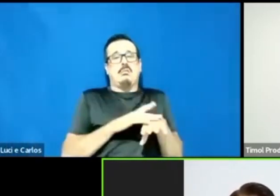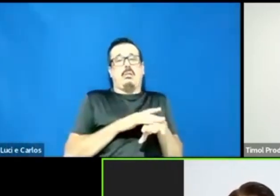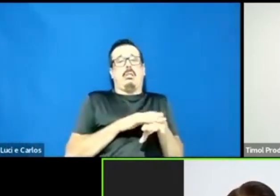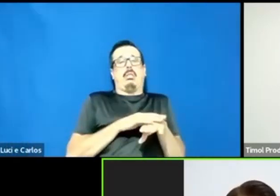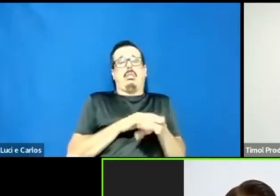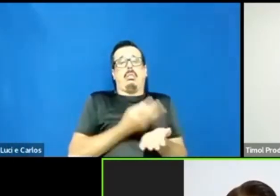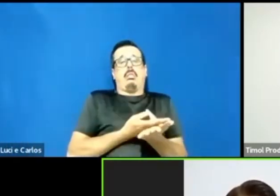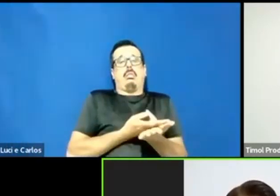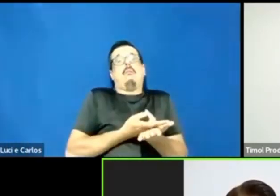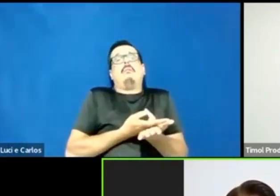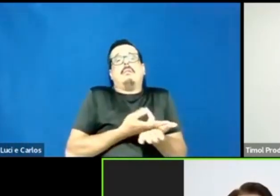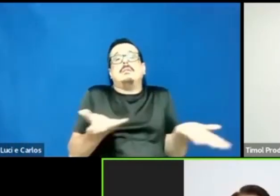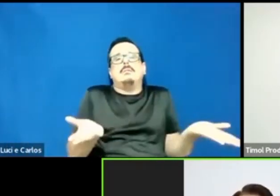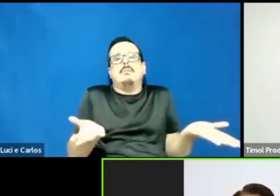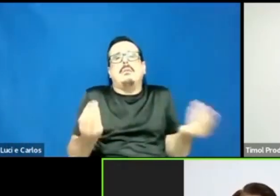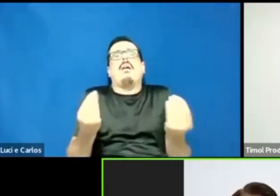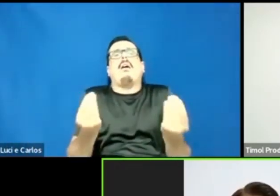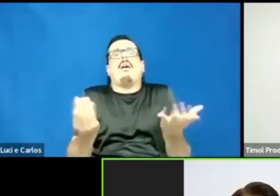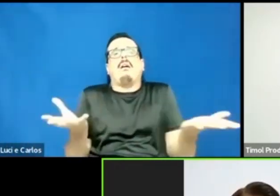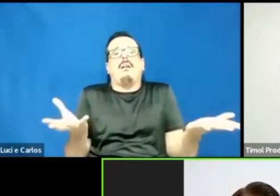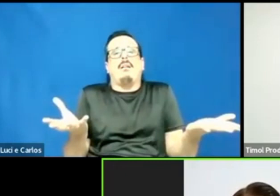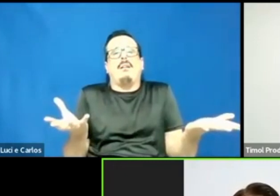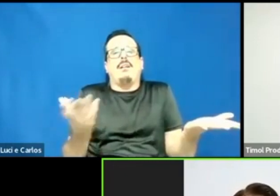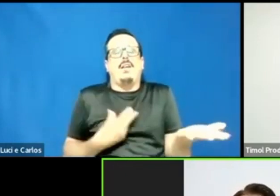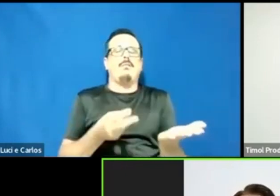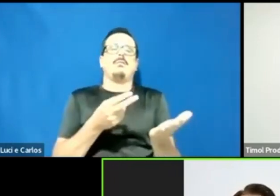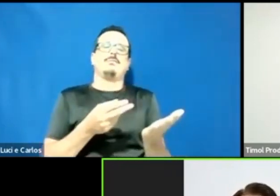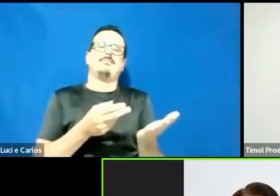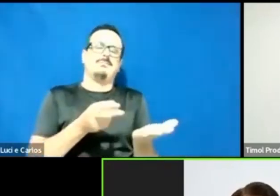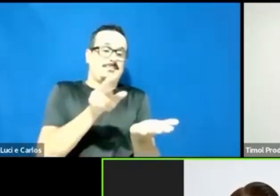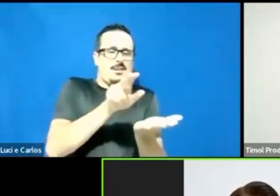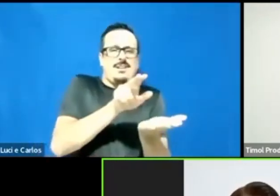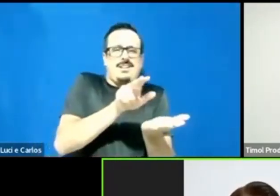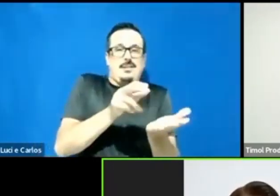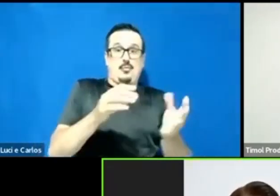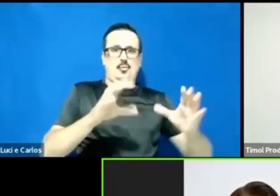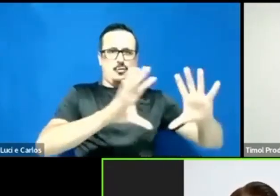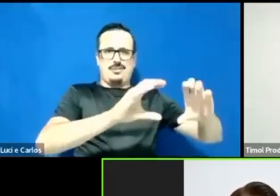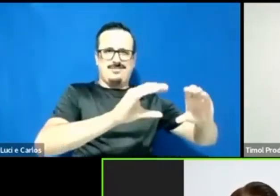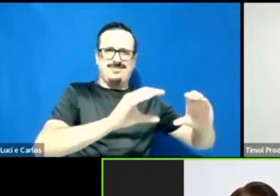colchão top de linha se você não tem sono, se você tem insônia,